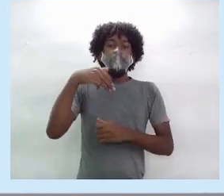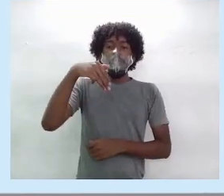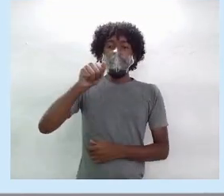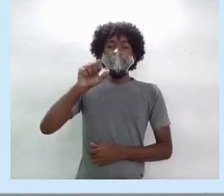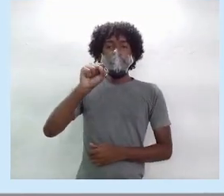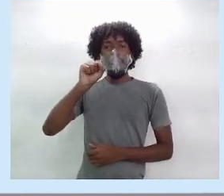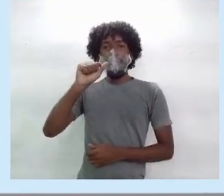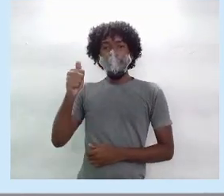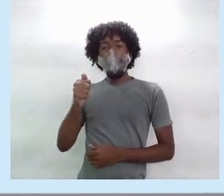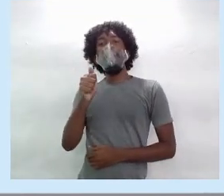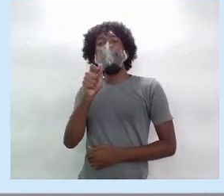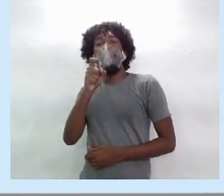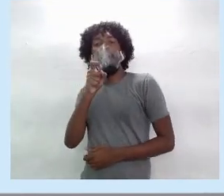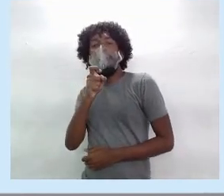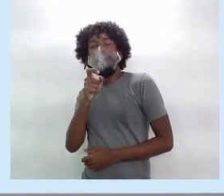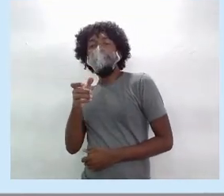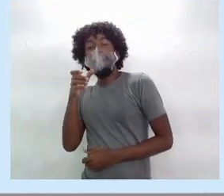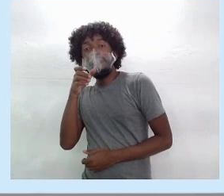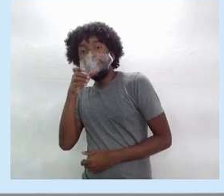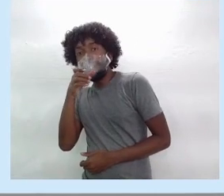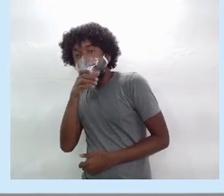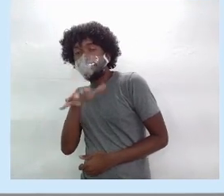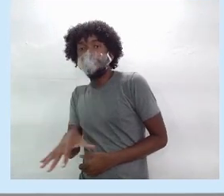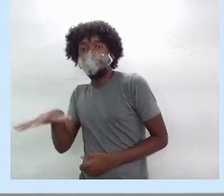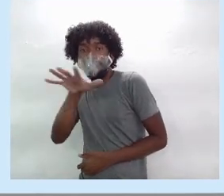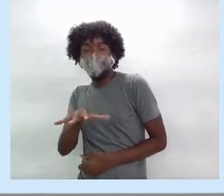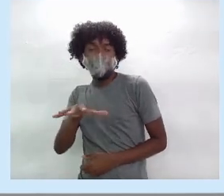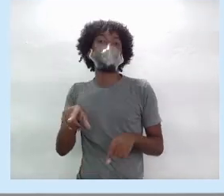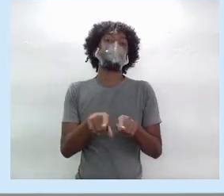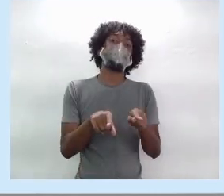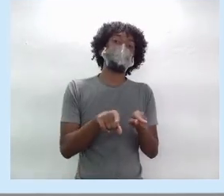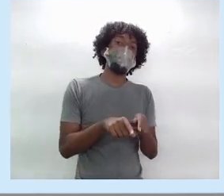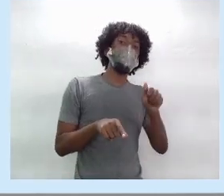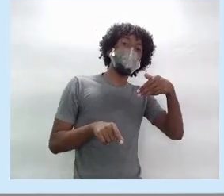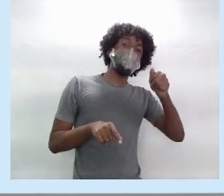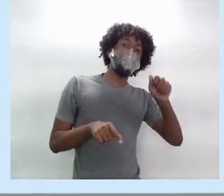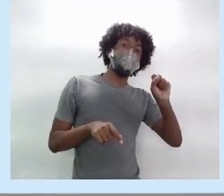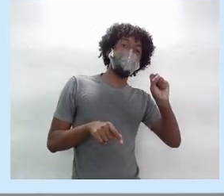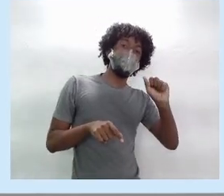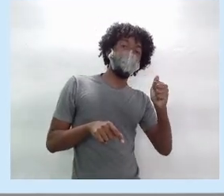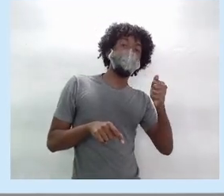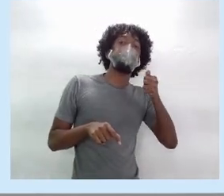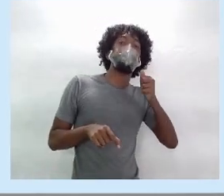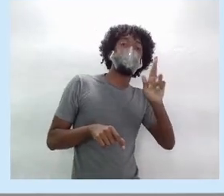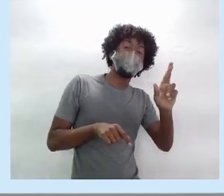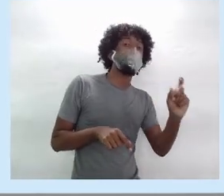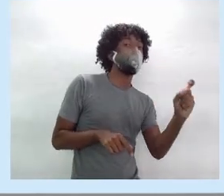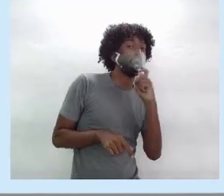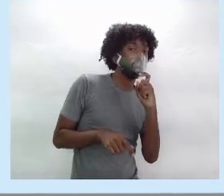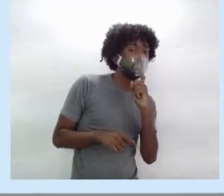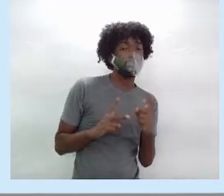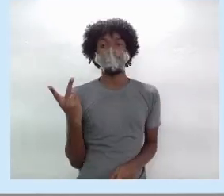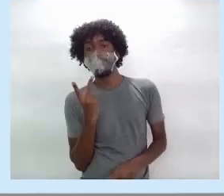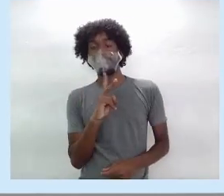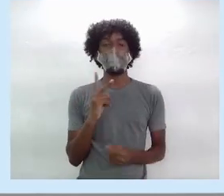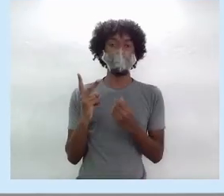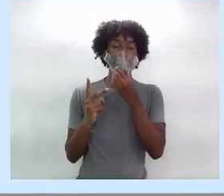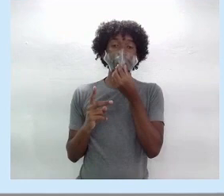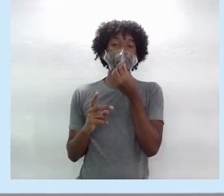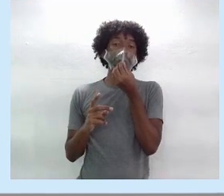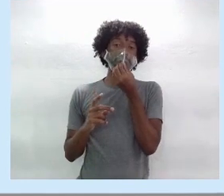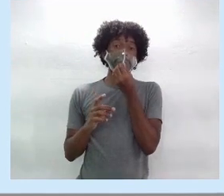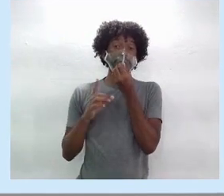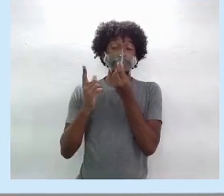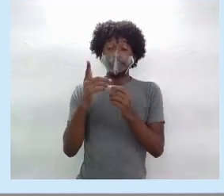frente quente e massas de ar de frente fria. Bom, qual é o comportamento do